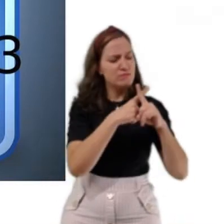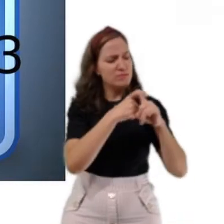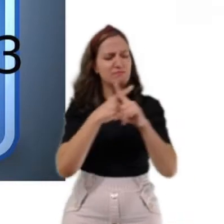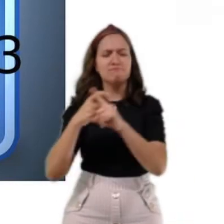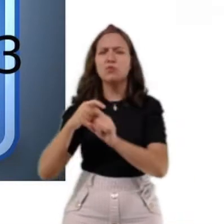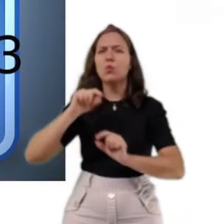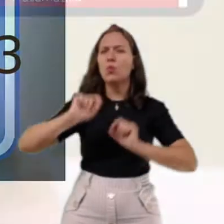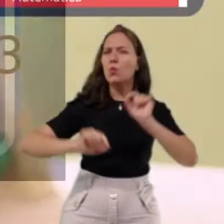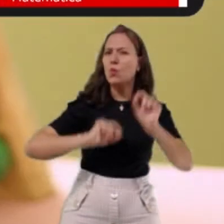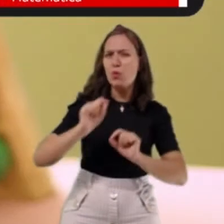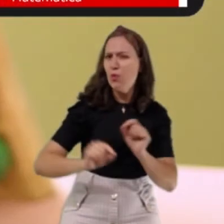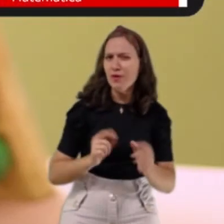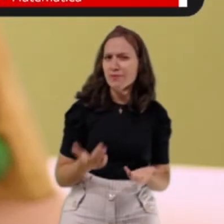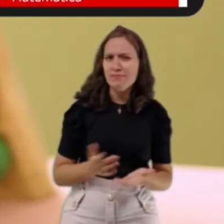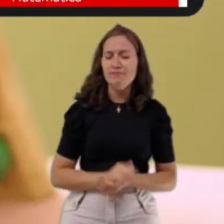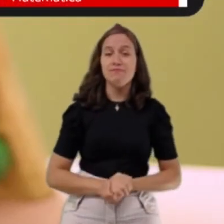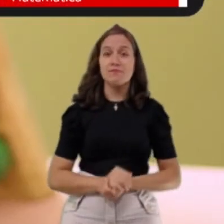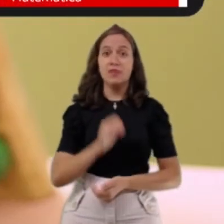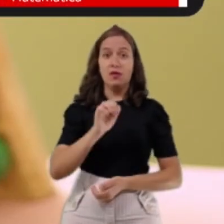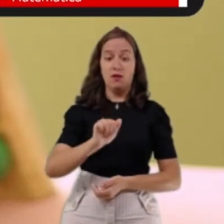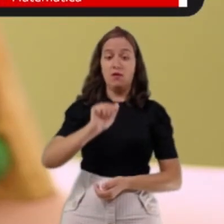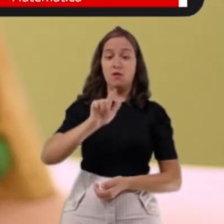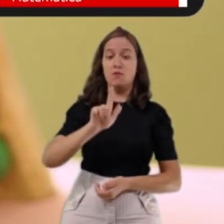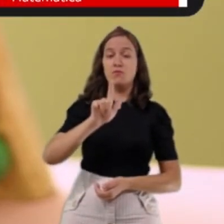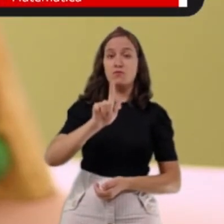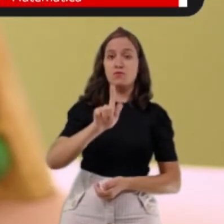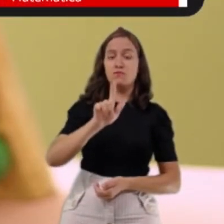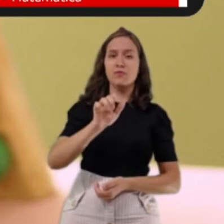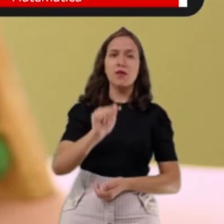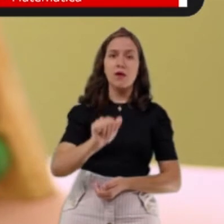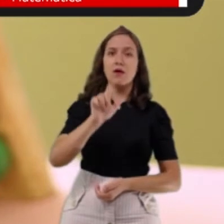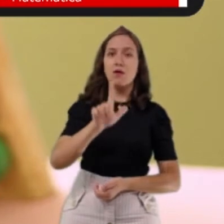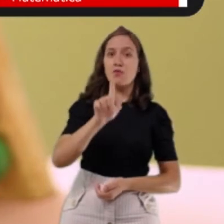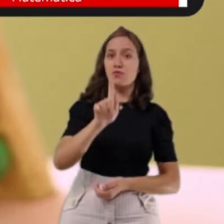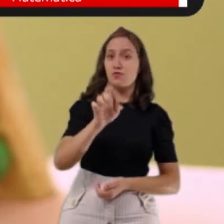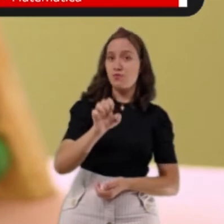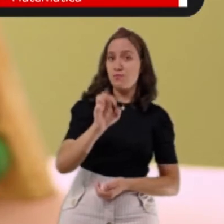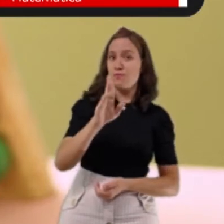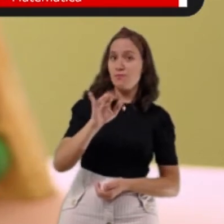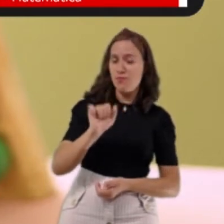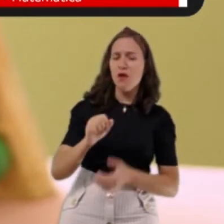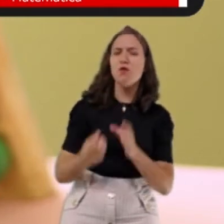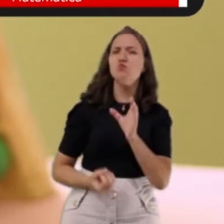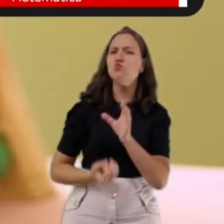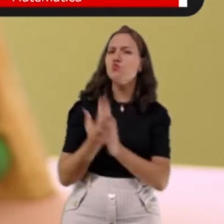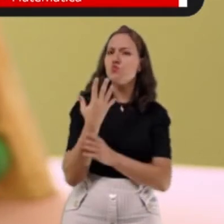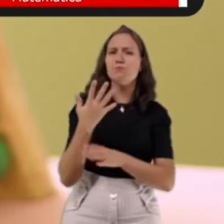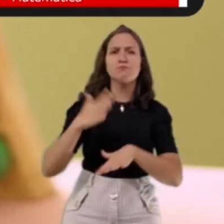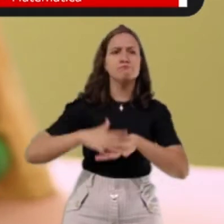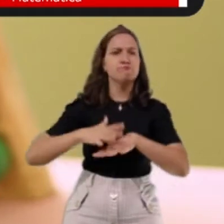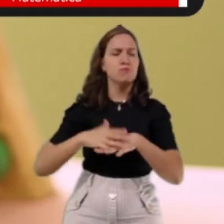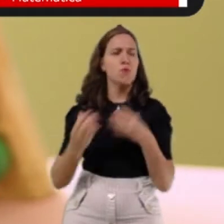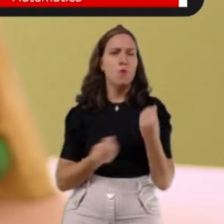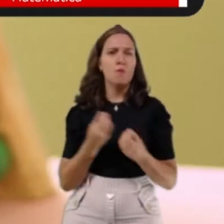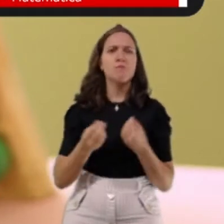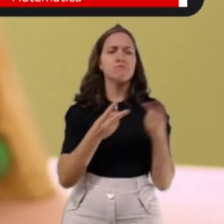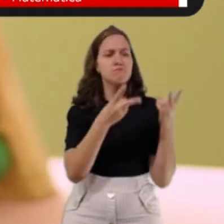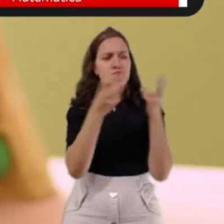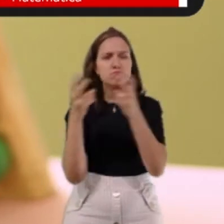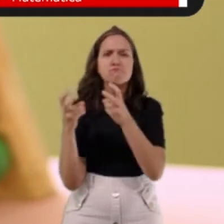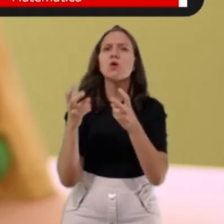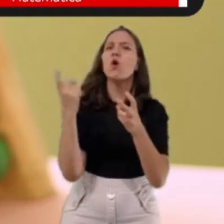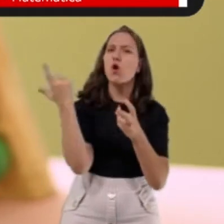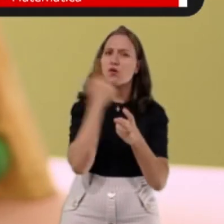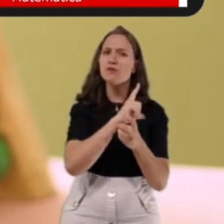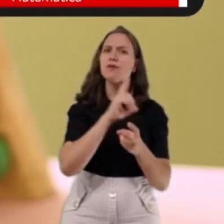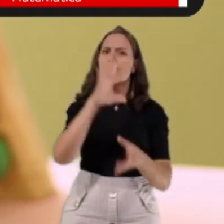algébricos a álgebra surge na matemática para gente reconhecer quantidades números valores